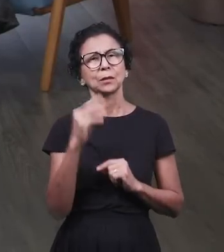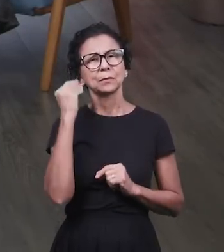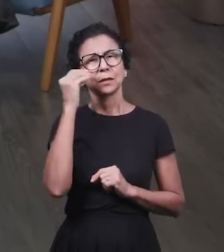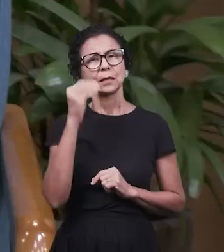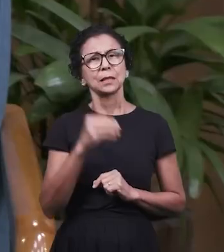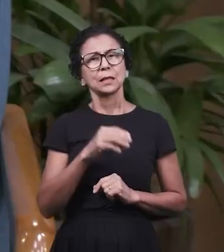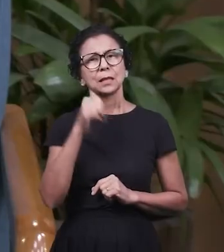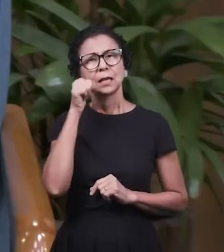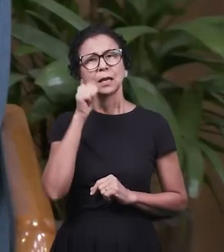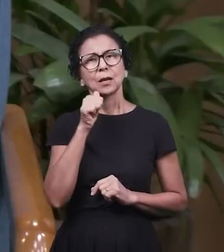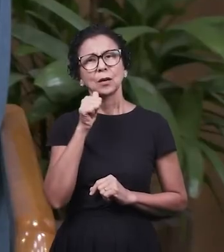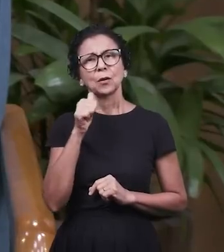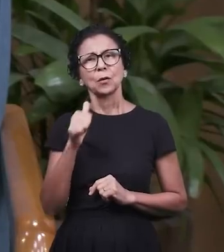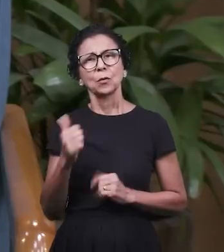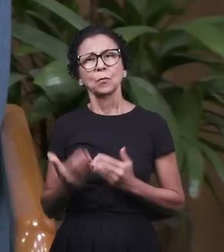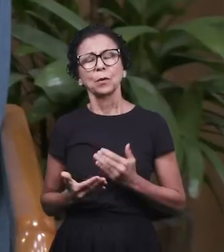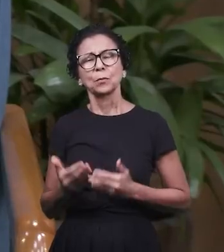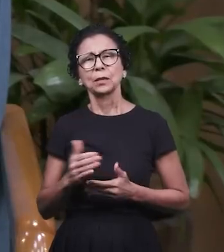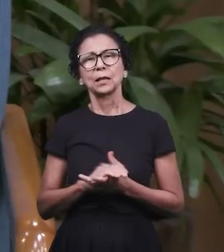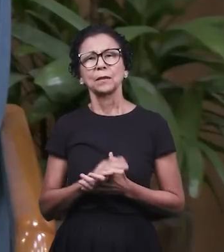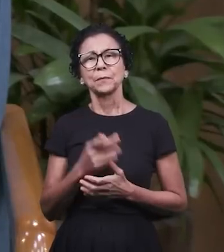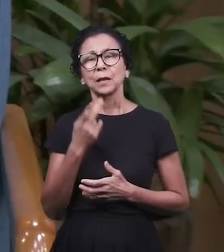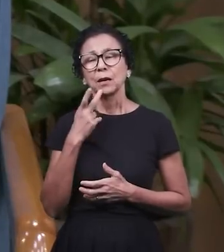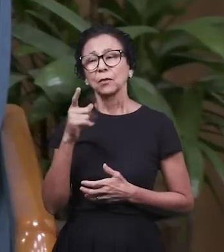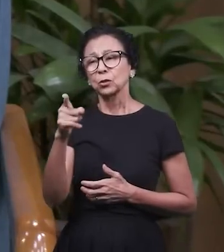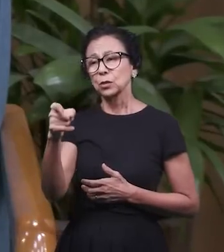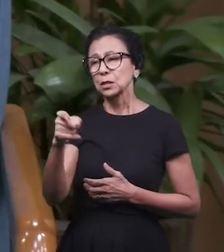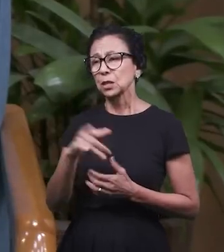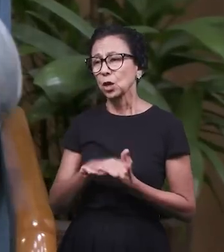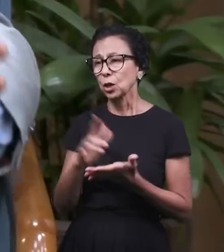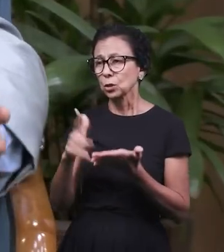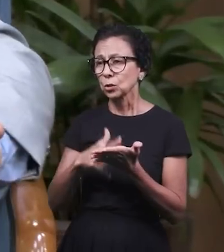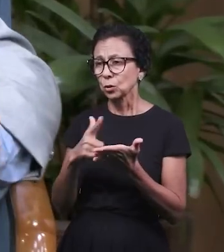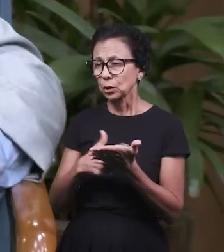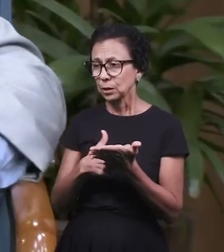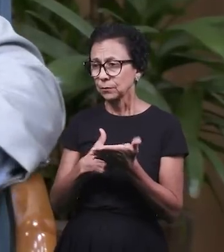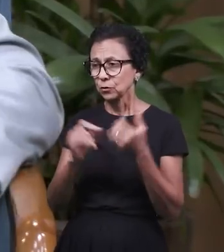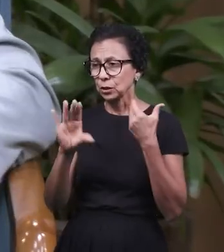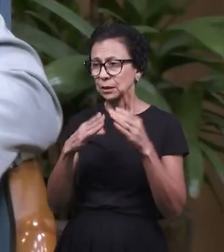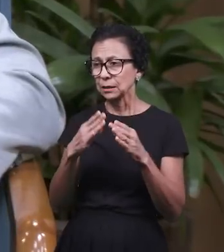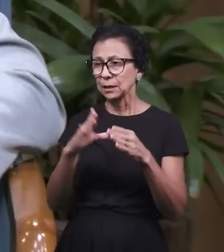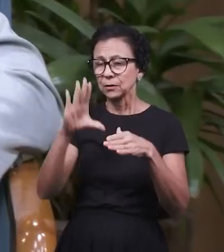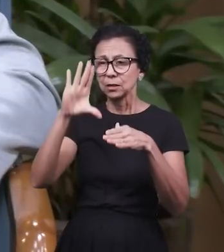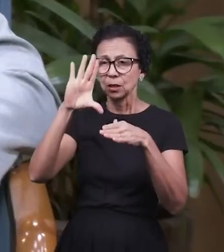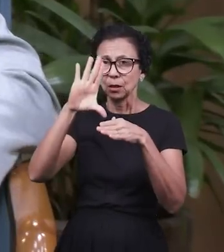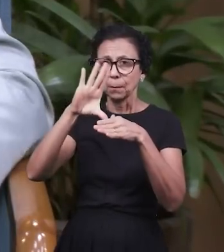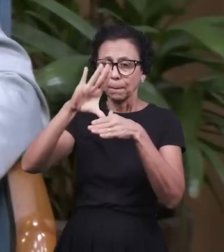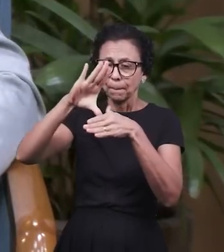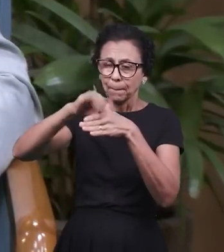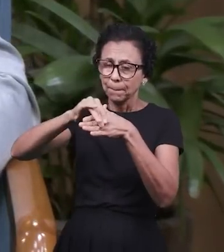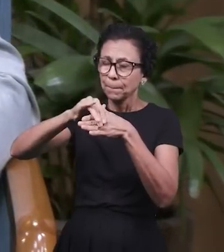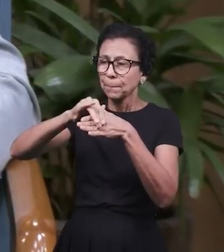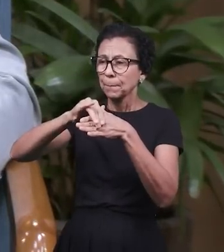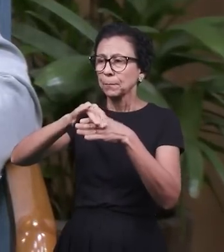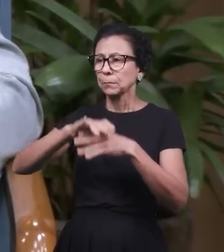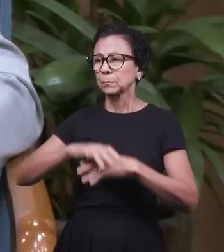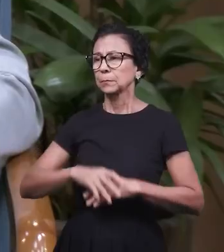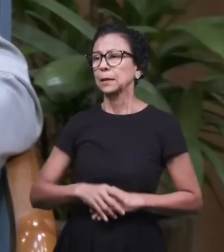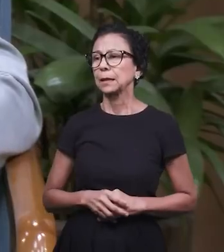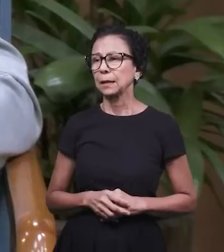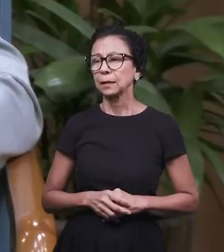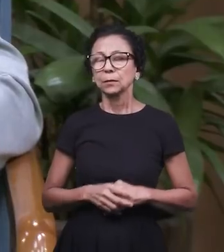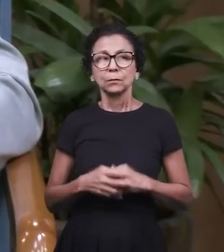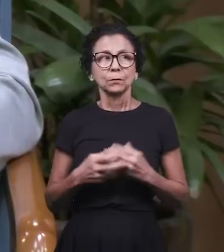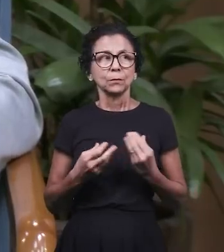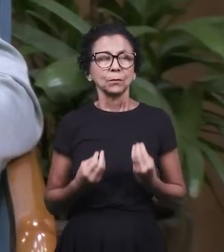que o líder da igreja dela mandou grampear o livro de Cantares porque ela não queria que ela lesse o livro de Cantares. E nós não vivemos sem o